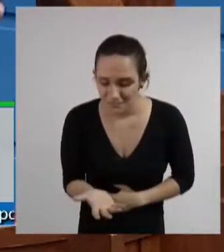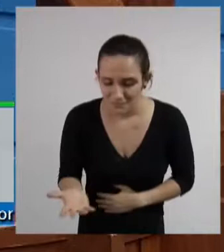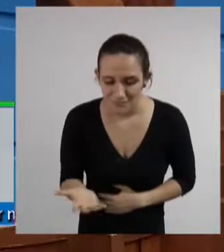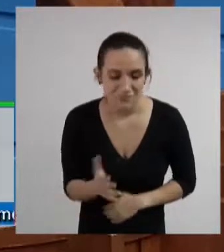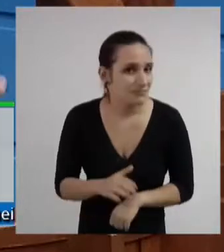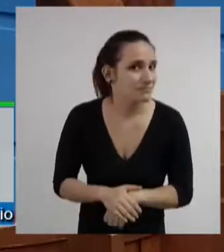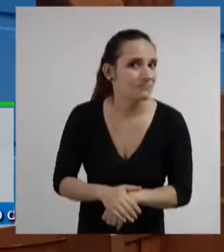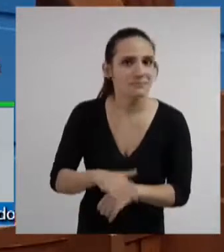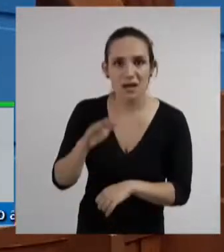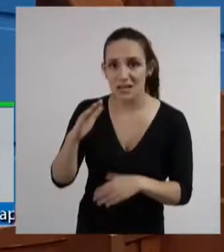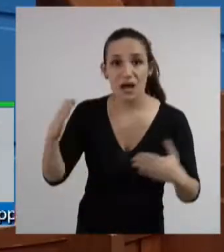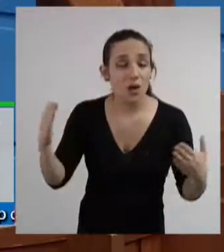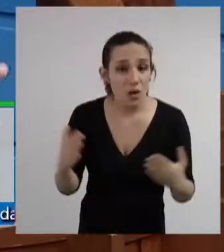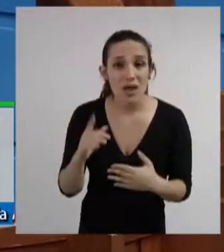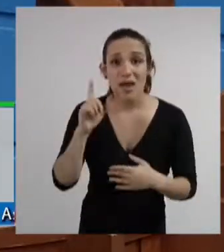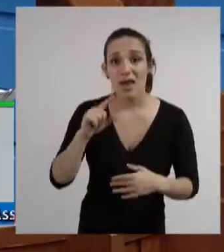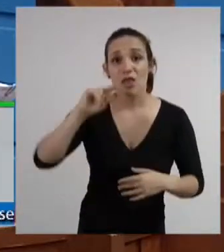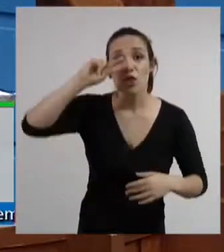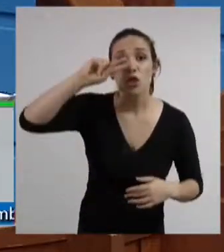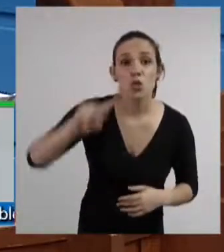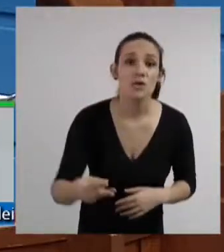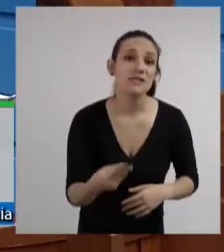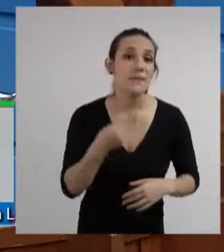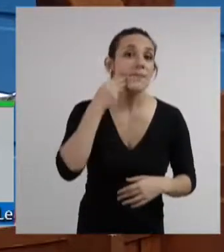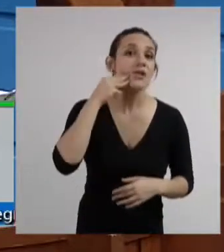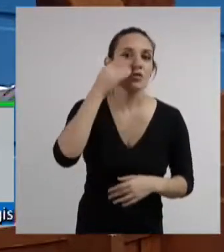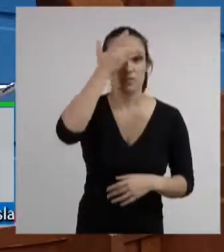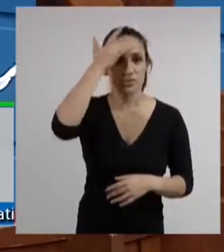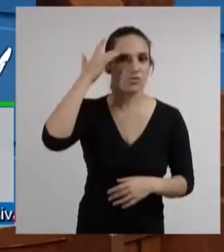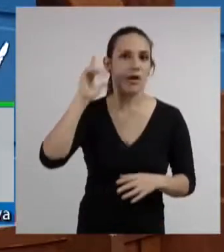aumentar em 2 milhões de pessoas.